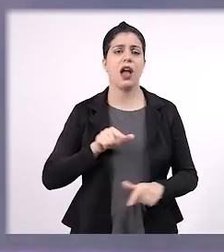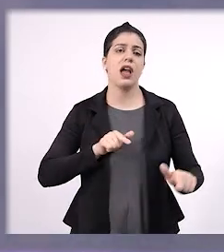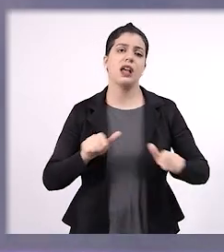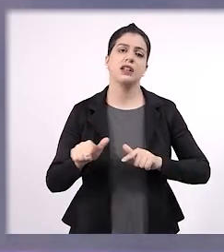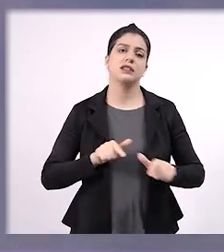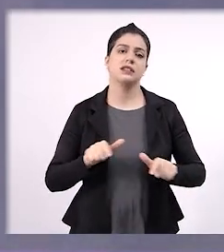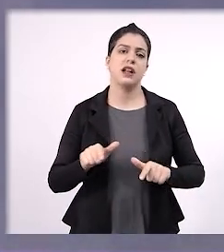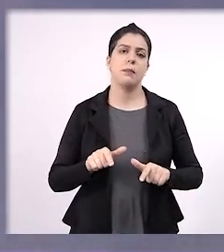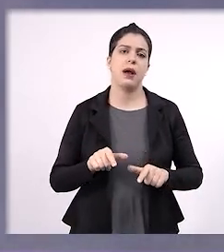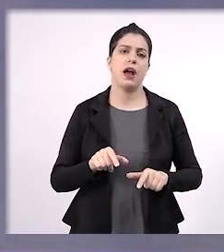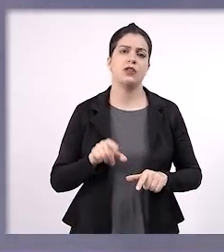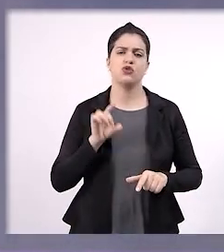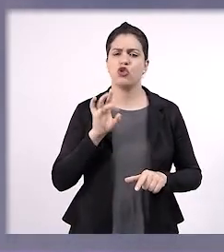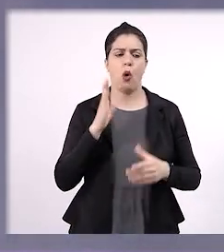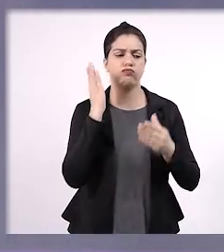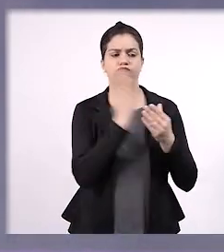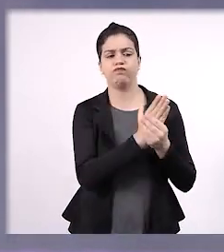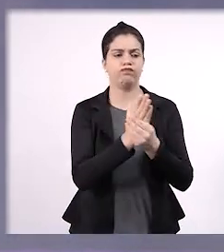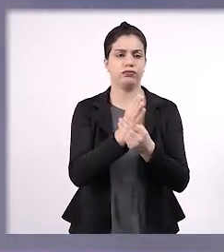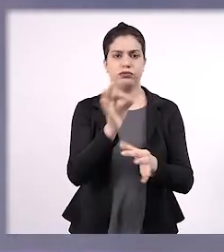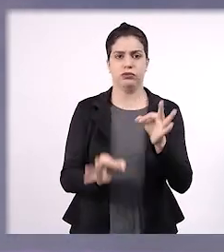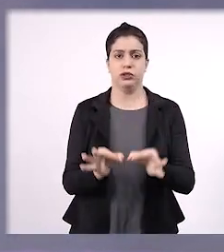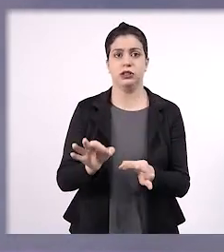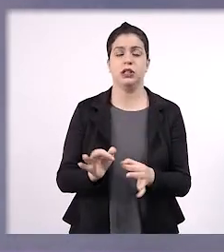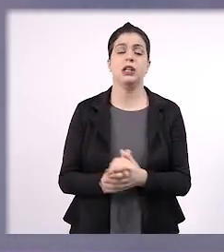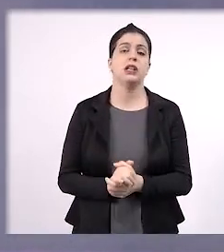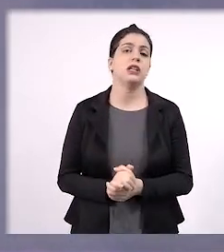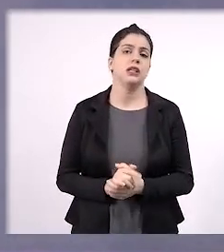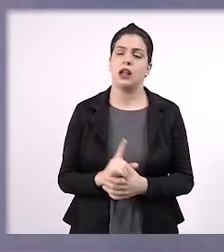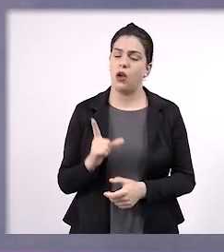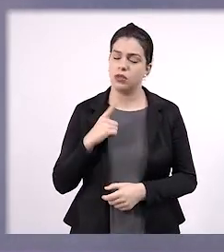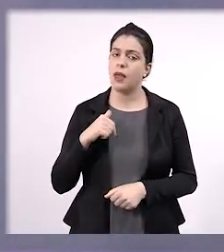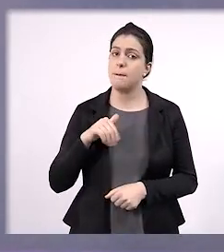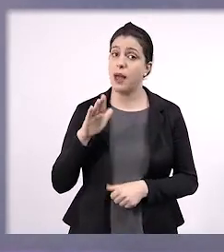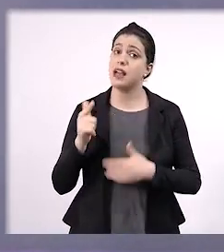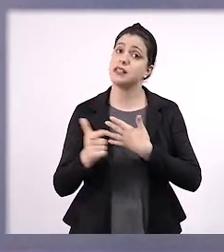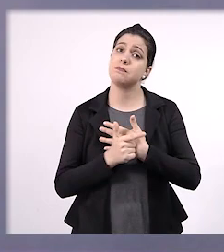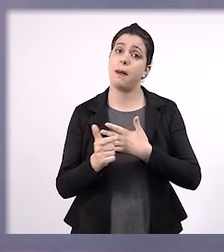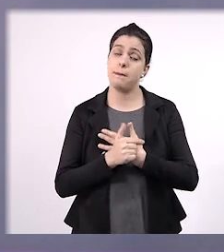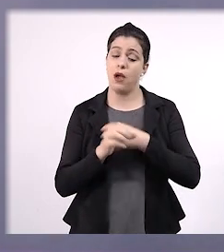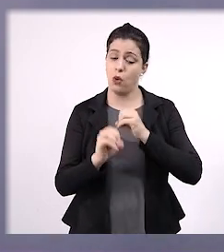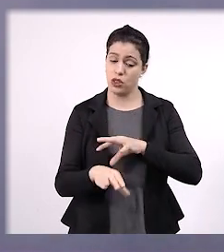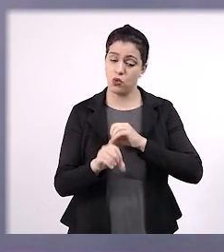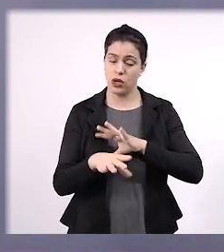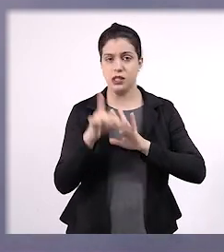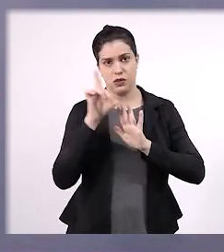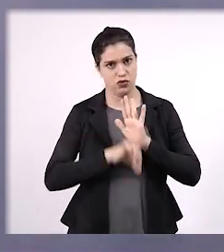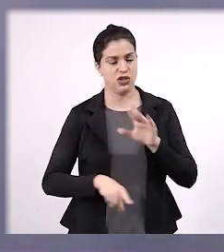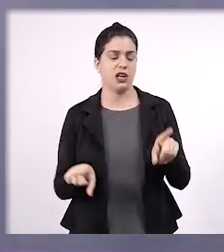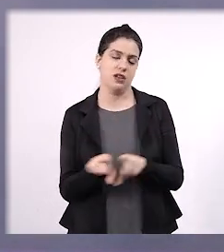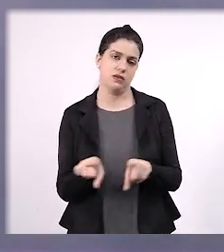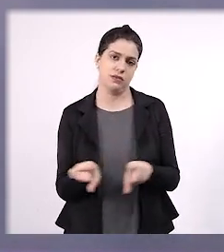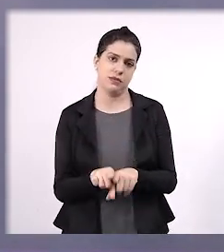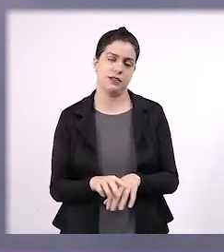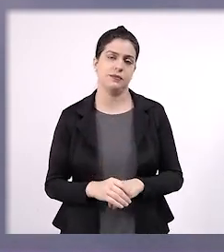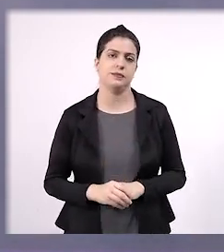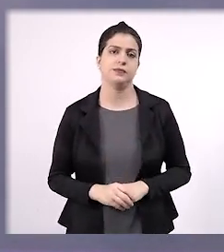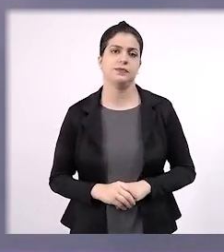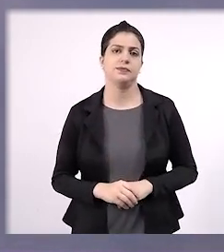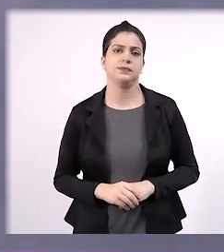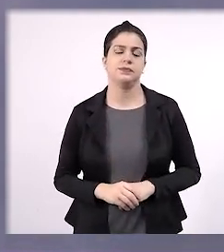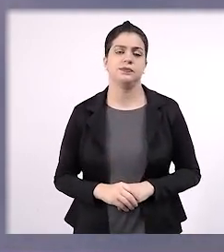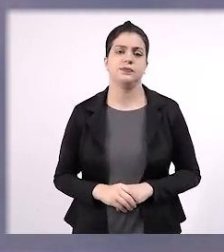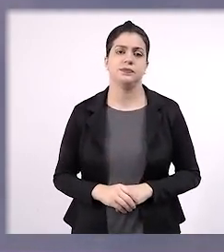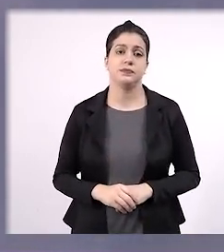Defensoria Pública é só ajuizar a ação, mas é muito mais do que isso. Então, a gente tem um papel muito importante de educação em direitos. Então, quando a gente fala